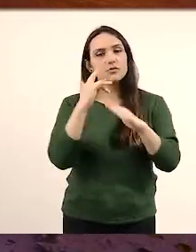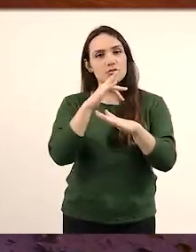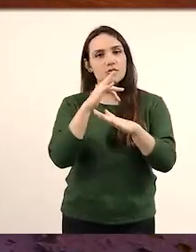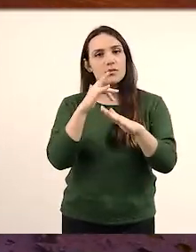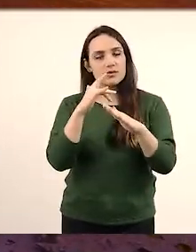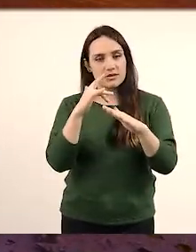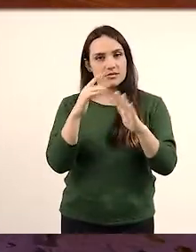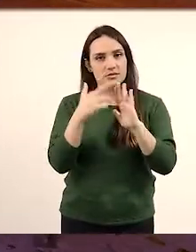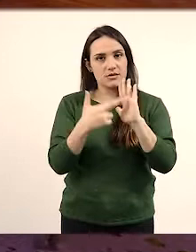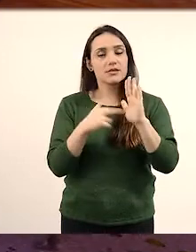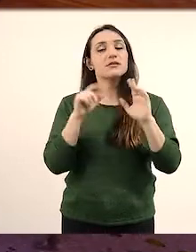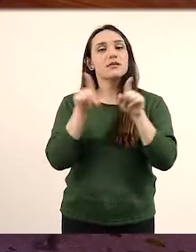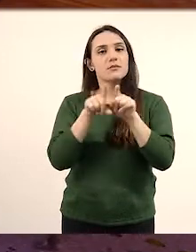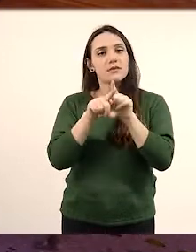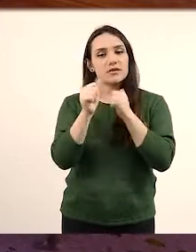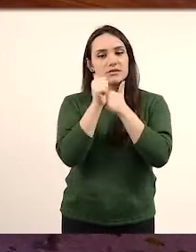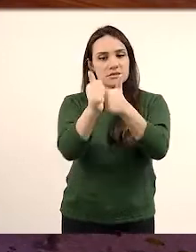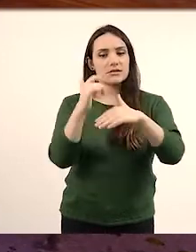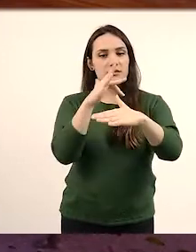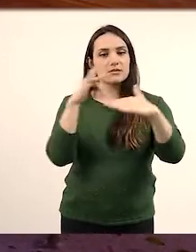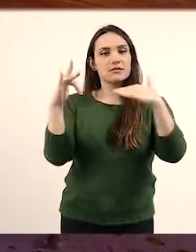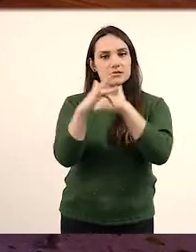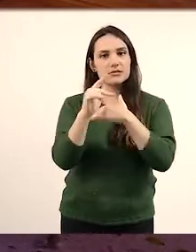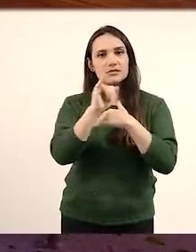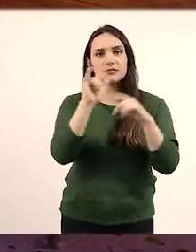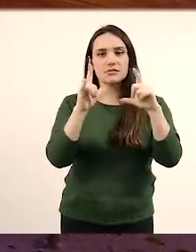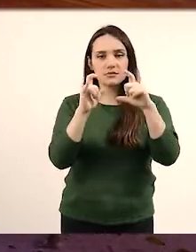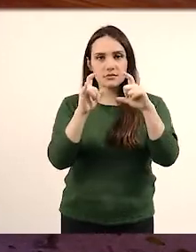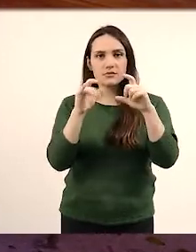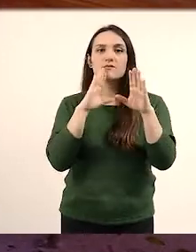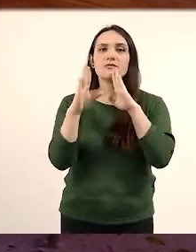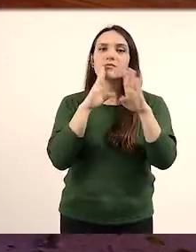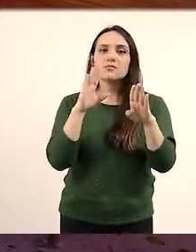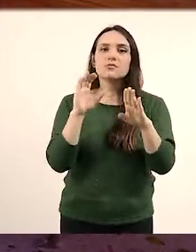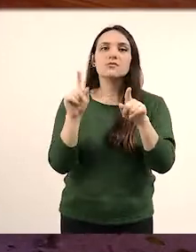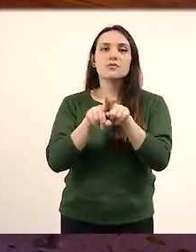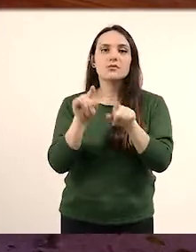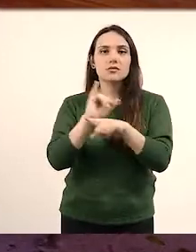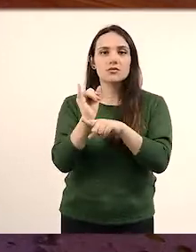redes sociais, as nossas mídias sociais no Instagram, no Facebook, no